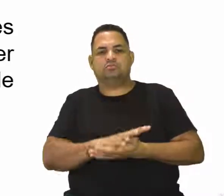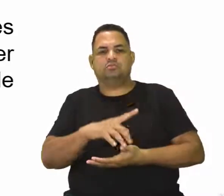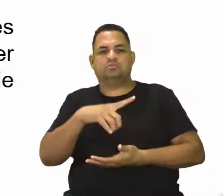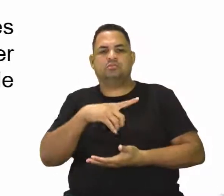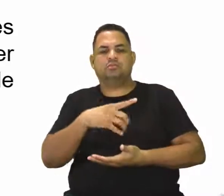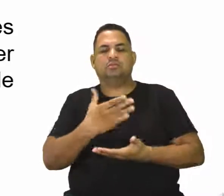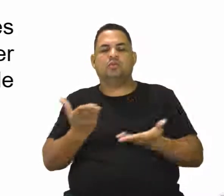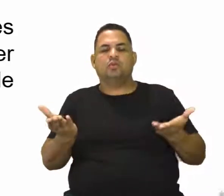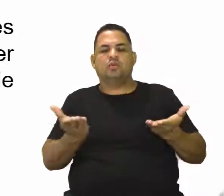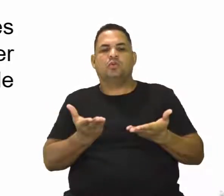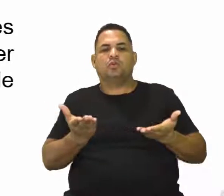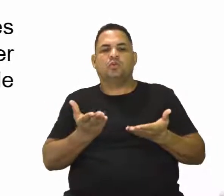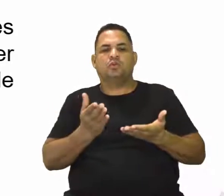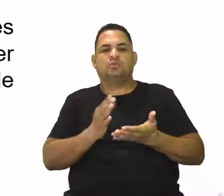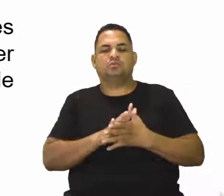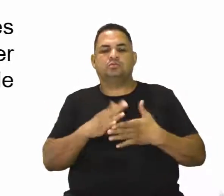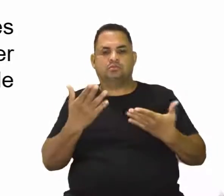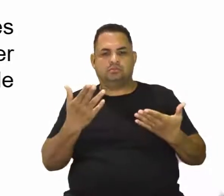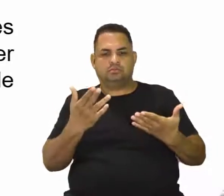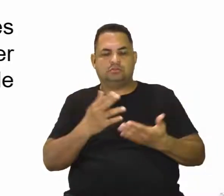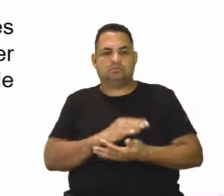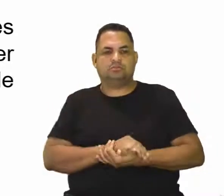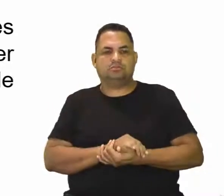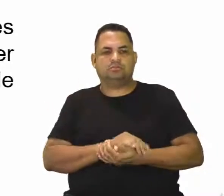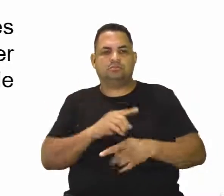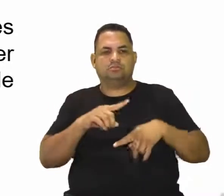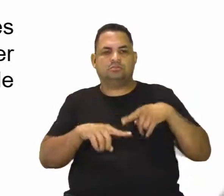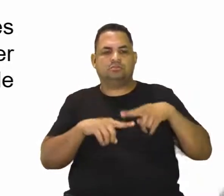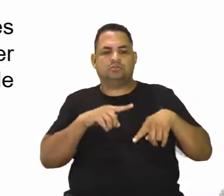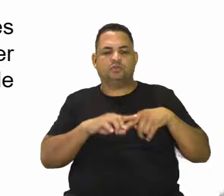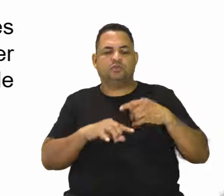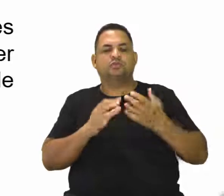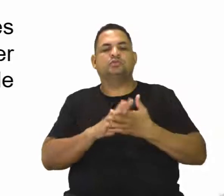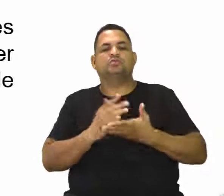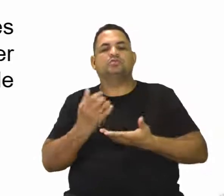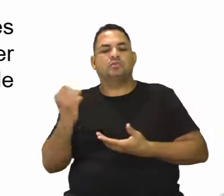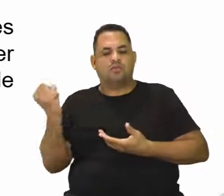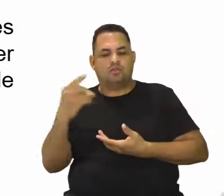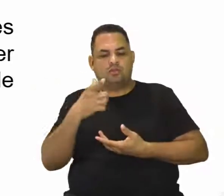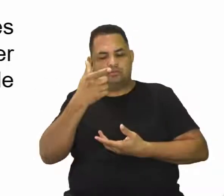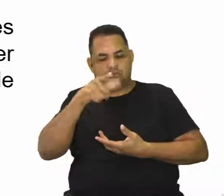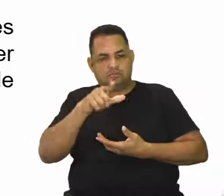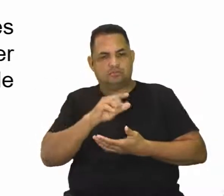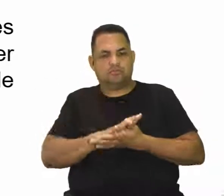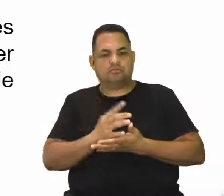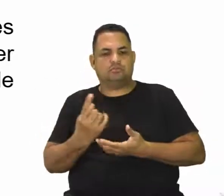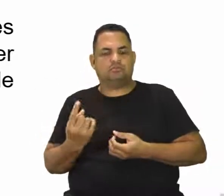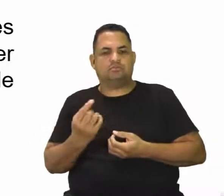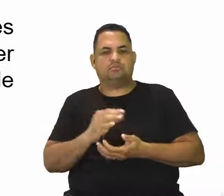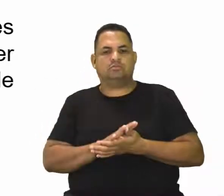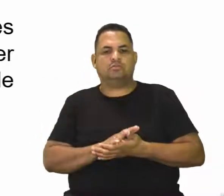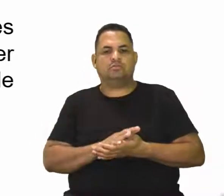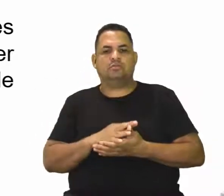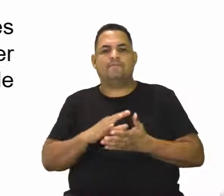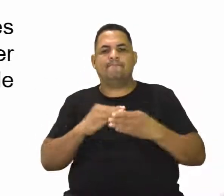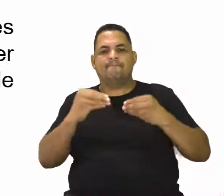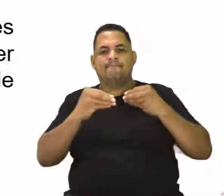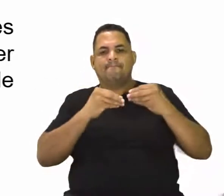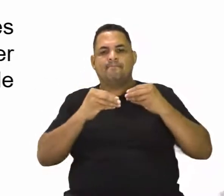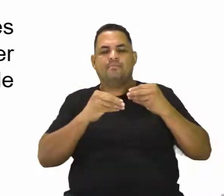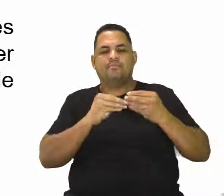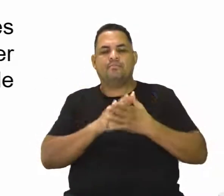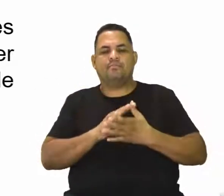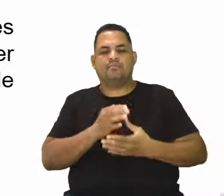estamos nessa pegada, né? Produto renovável. Ele vai e volta. O plástico, por exemplo,